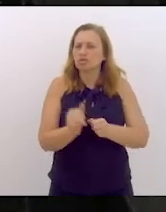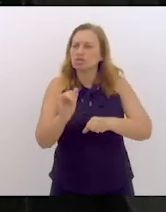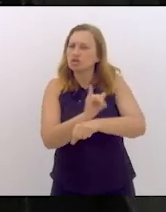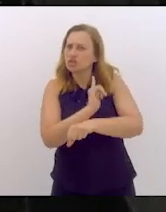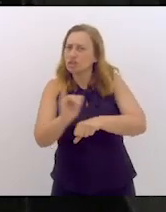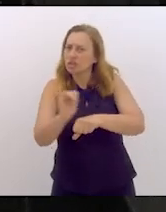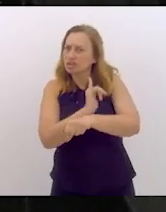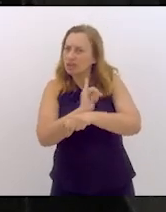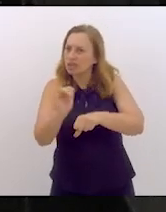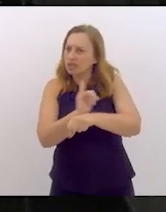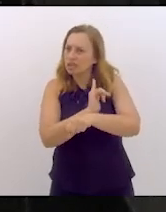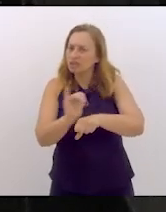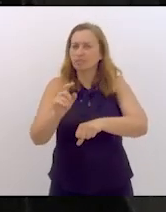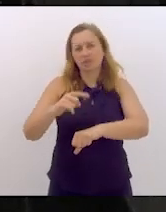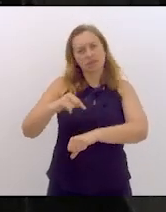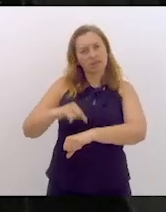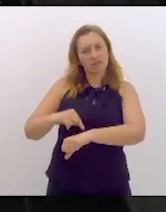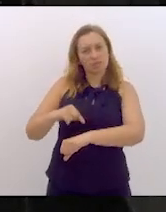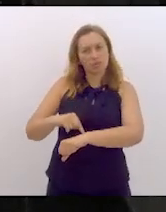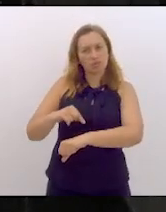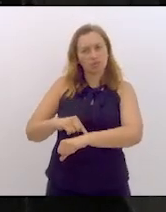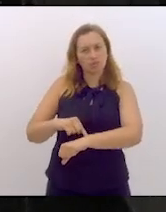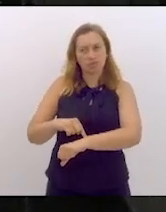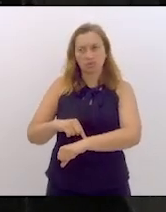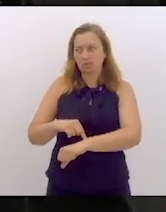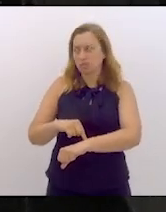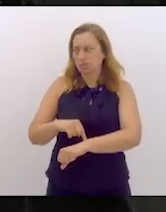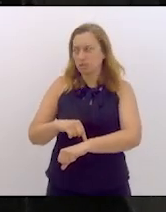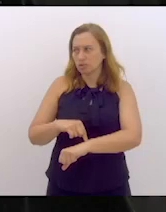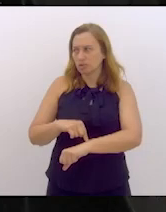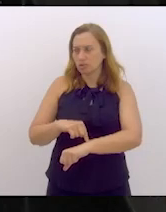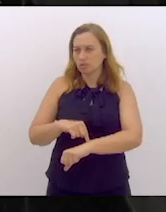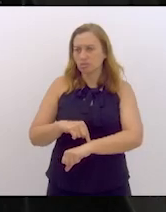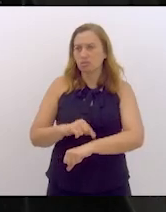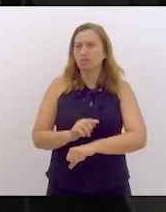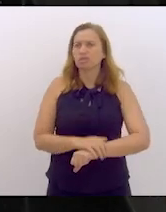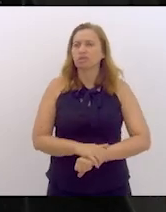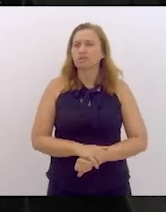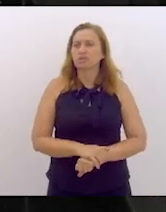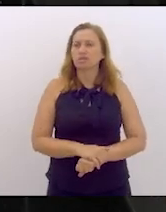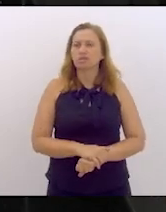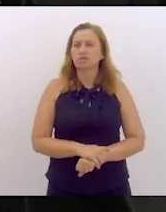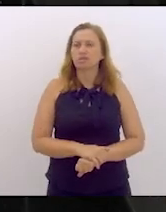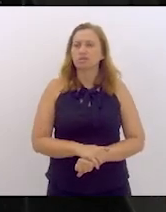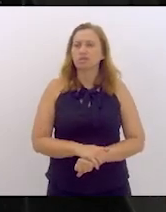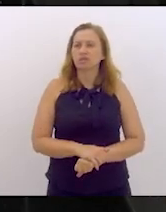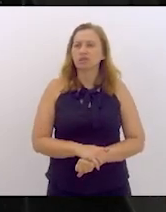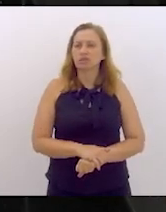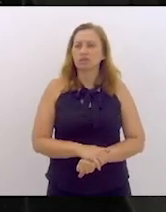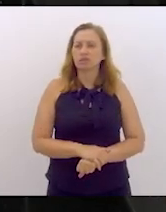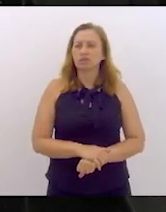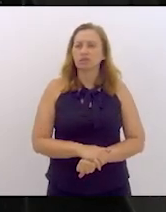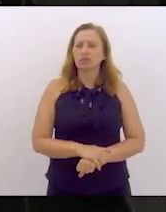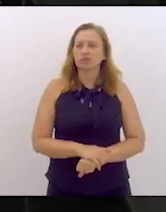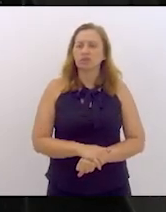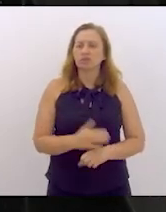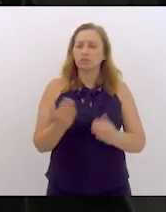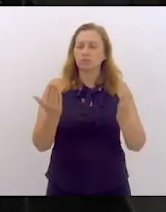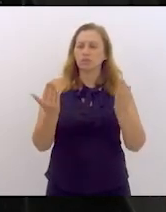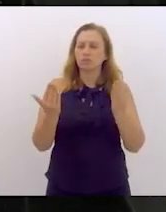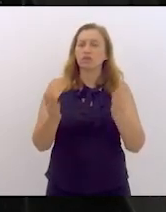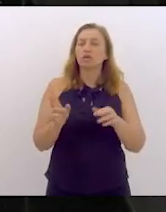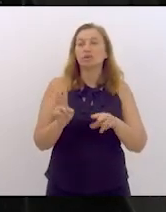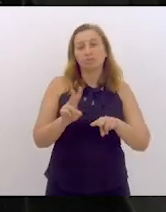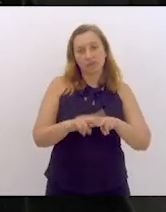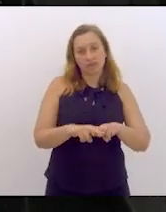e para naquela ocasião colocar digamos sobre suspensão sobre forte suspensão e até